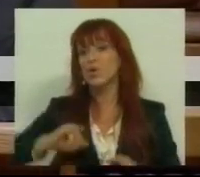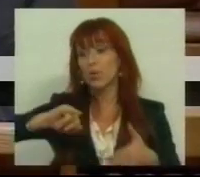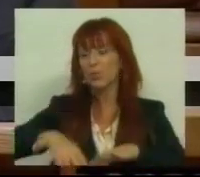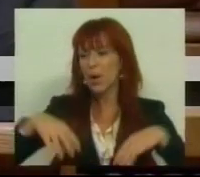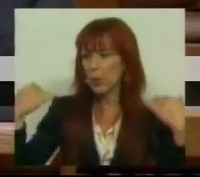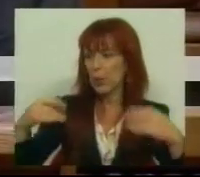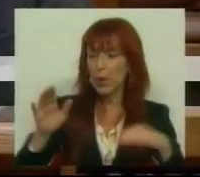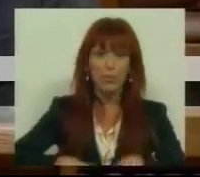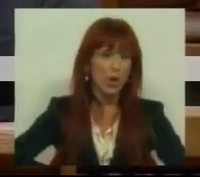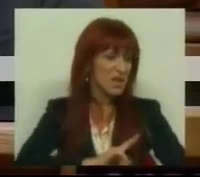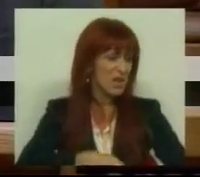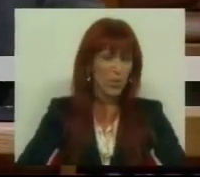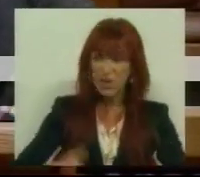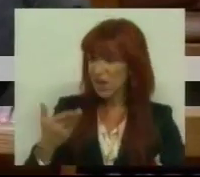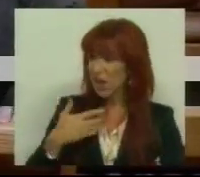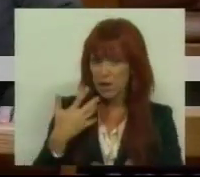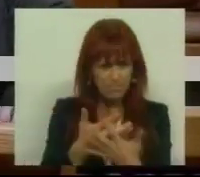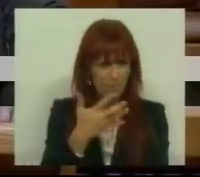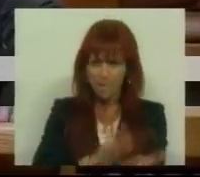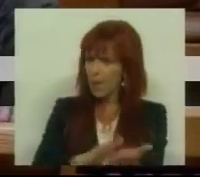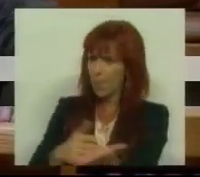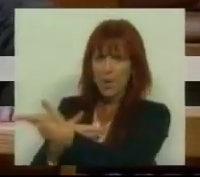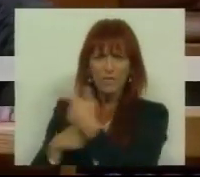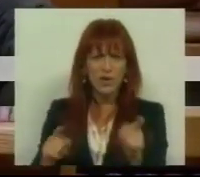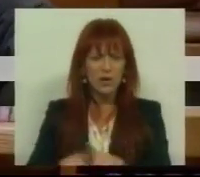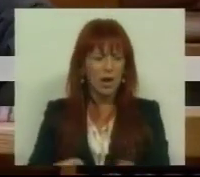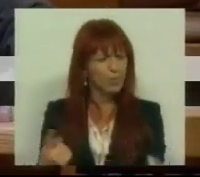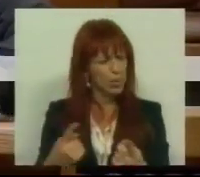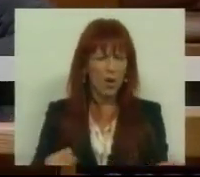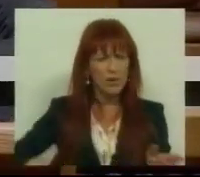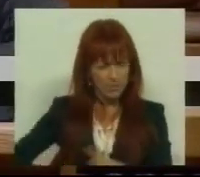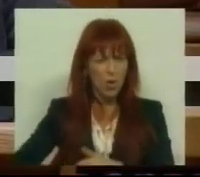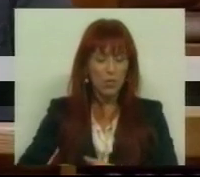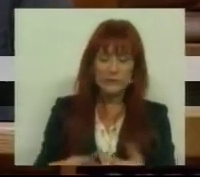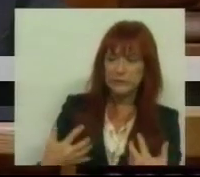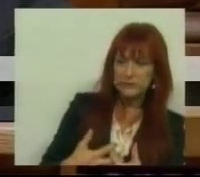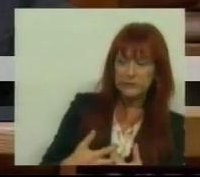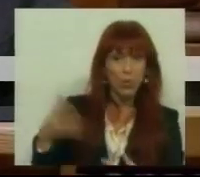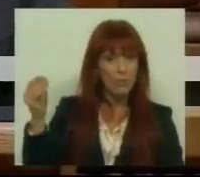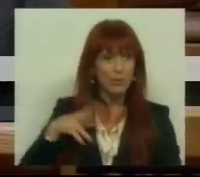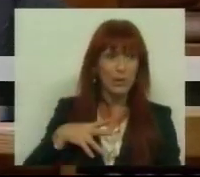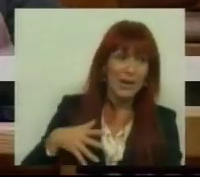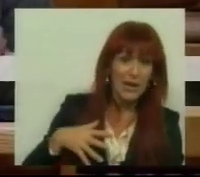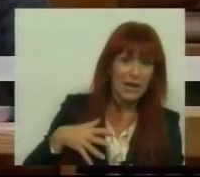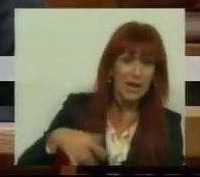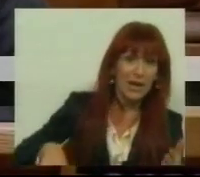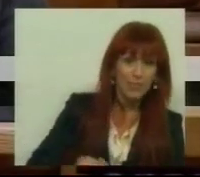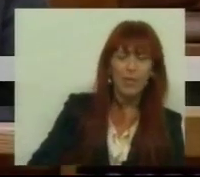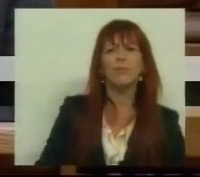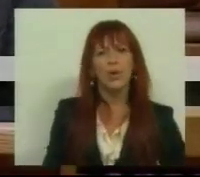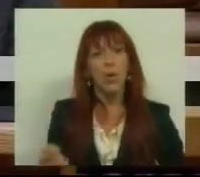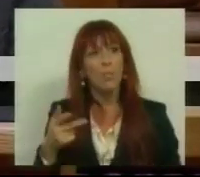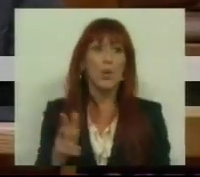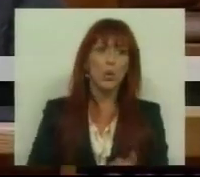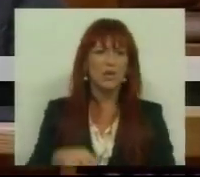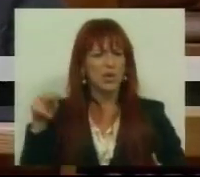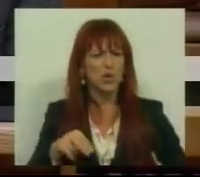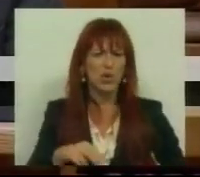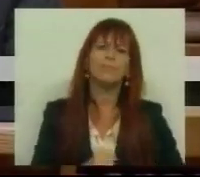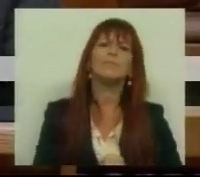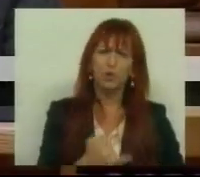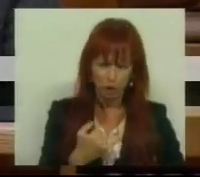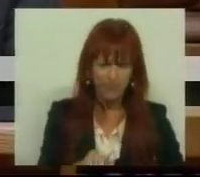buraco, pela força das evidências e pelas pressões ainda que hesitantes do Banco de Portugal, só o reconheceram em junho